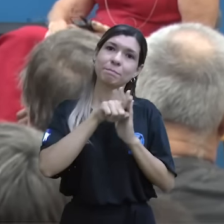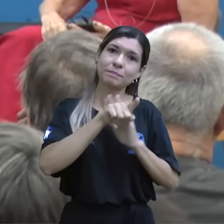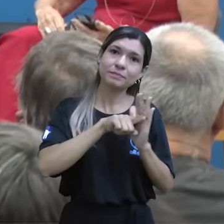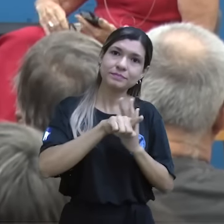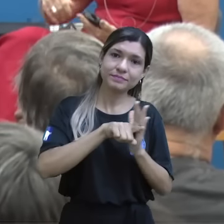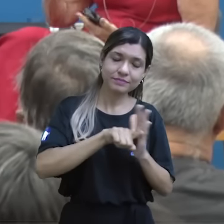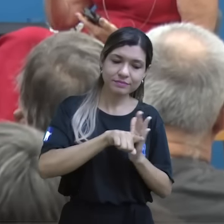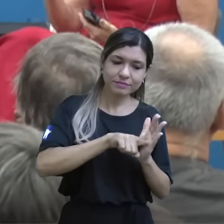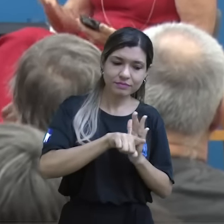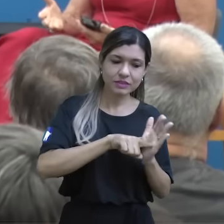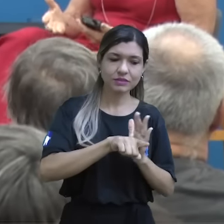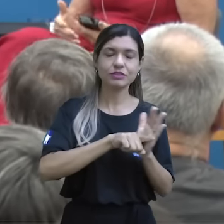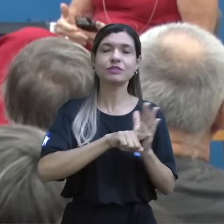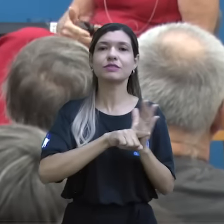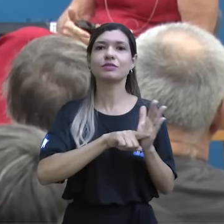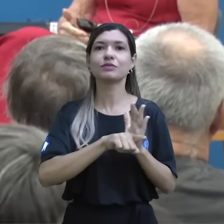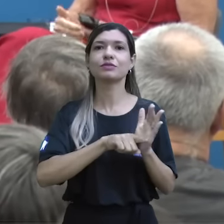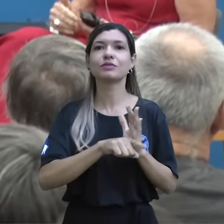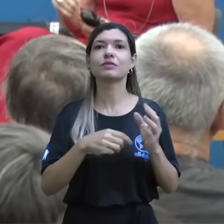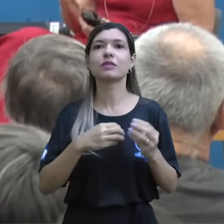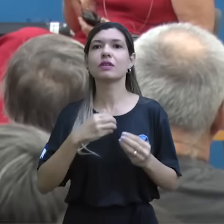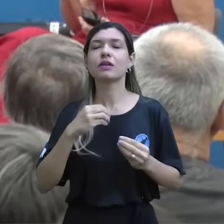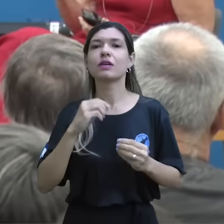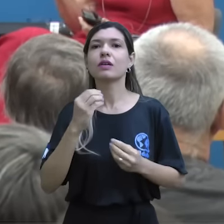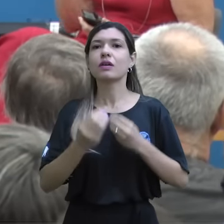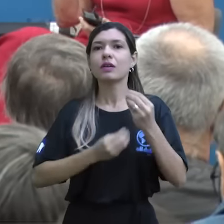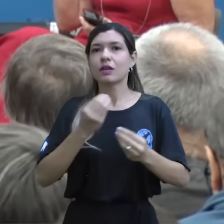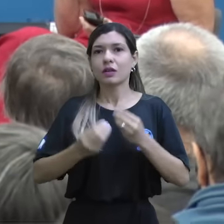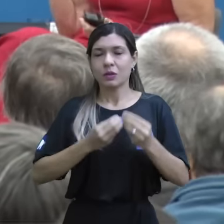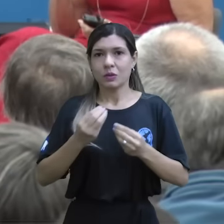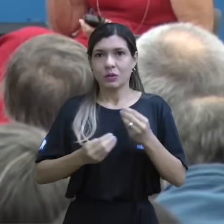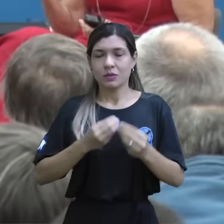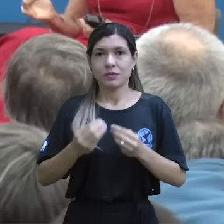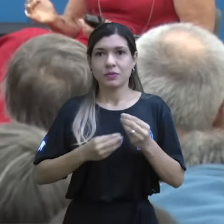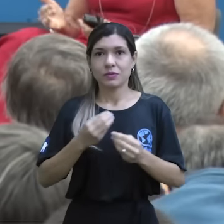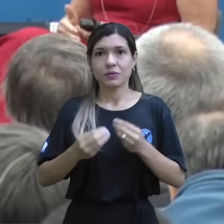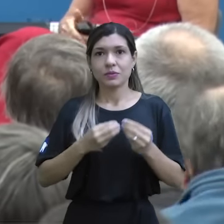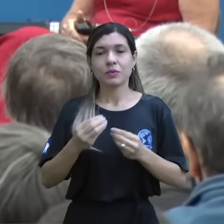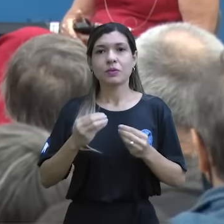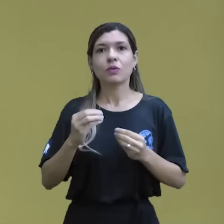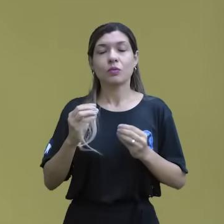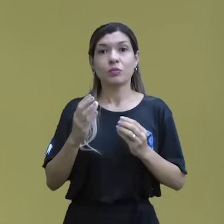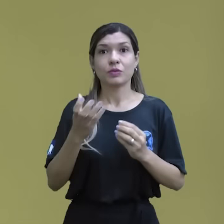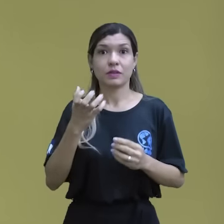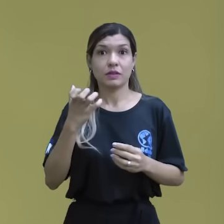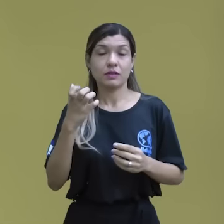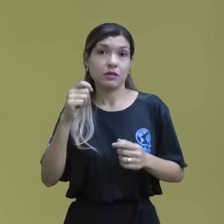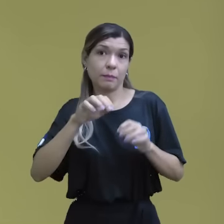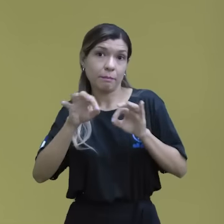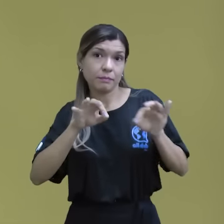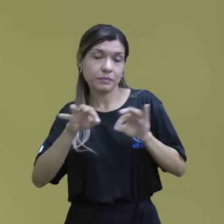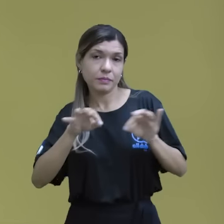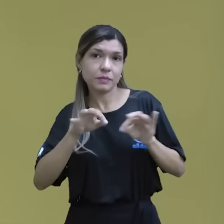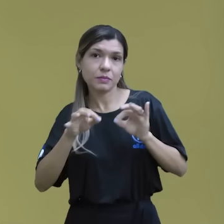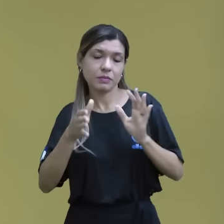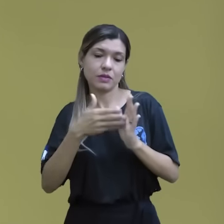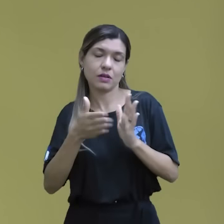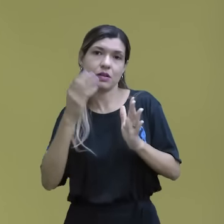publicada, tinha na biblioteca, não era nada de esquecido, não, chamado Minha